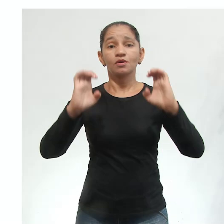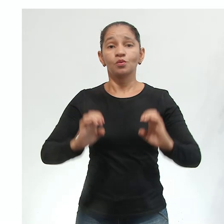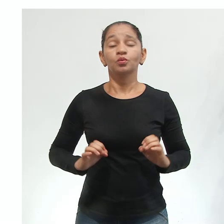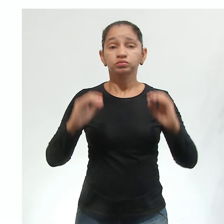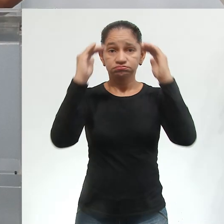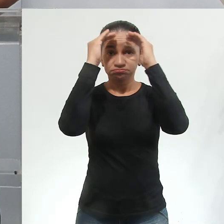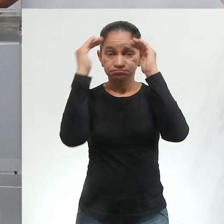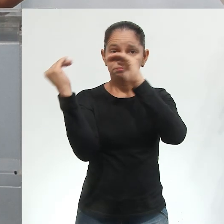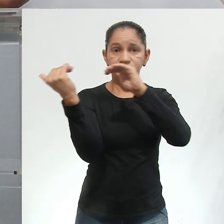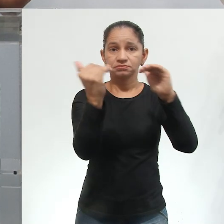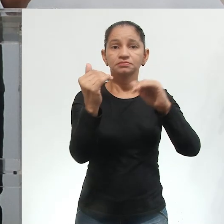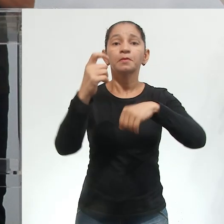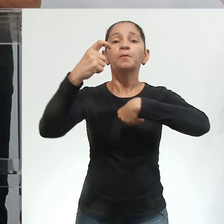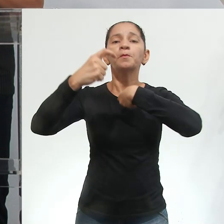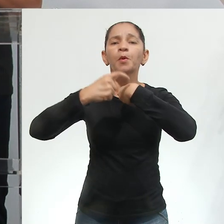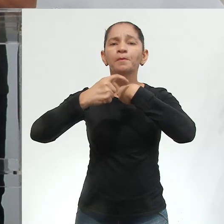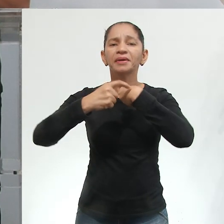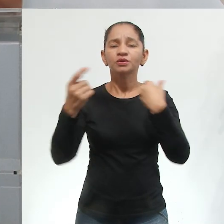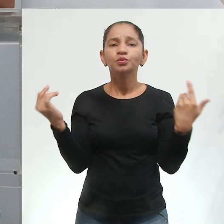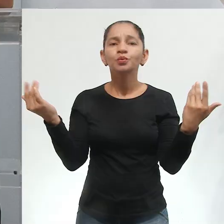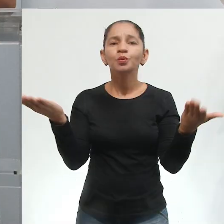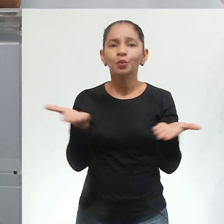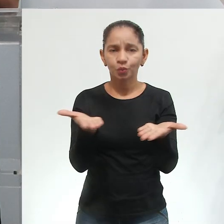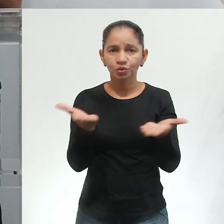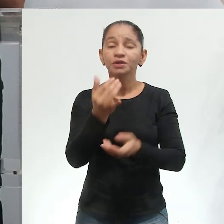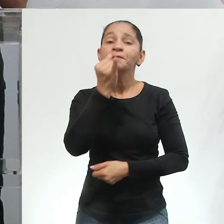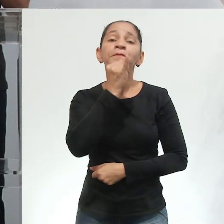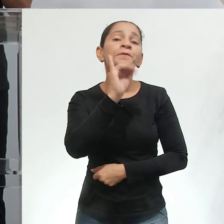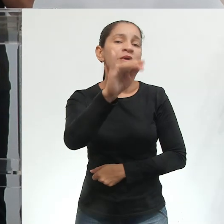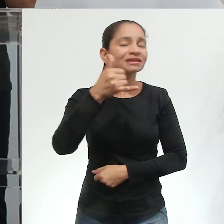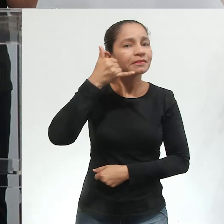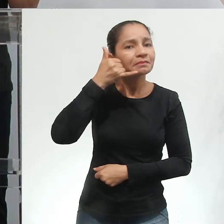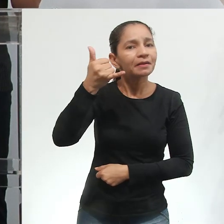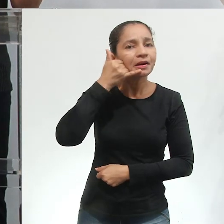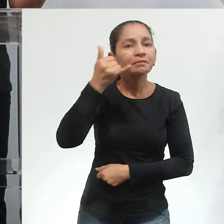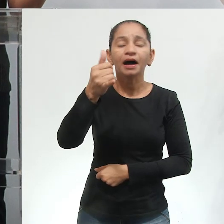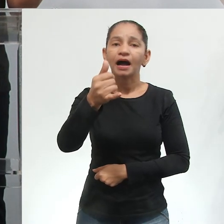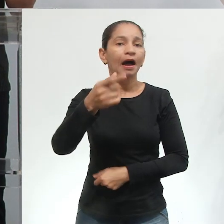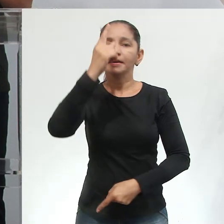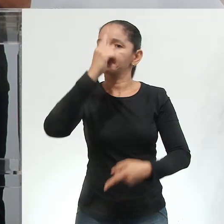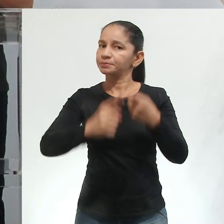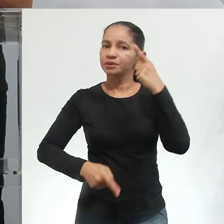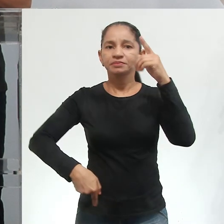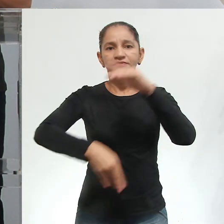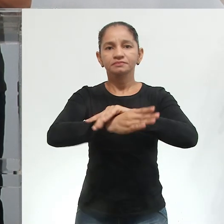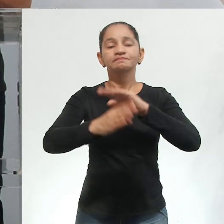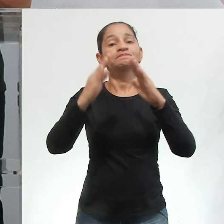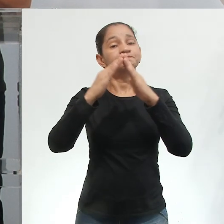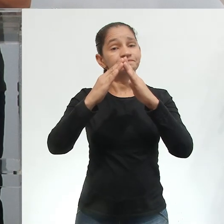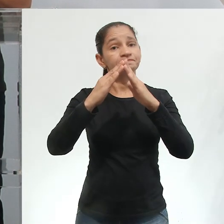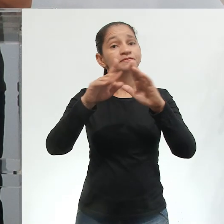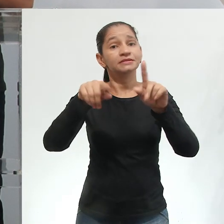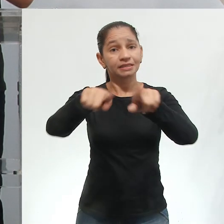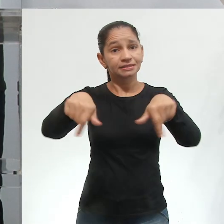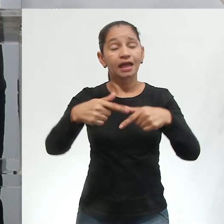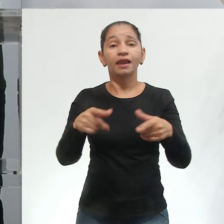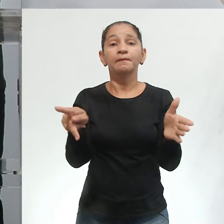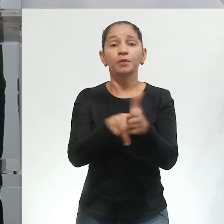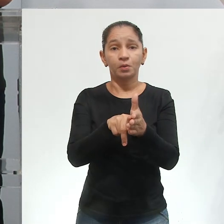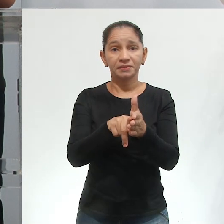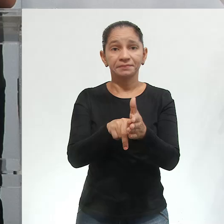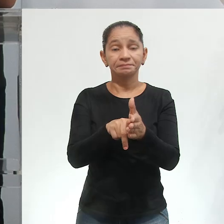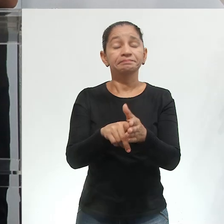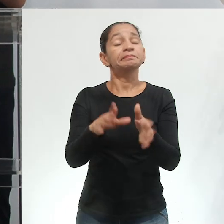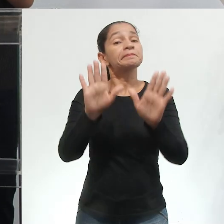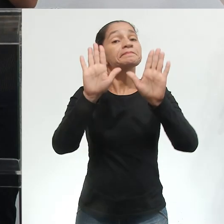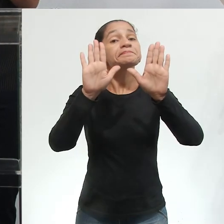inovadora. Nós estamos num momento que, por exemplo, os celulares não são permitidos hoje dentro de sala de aula, né? A